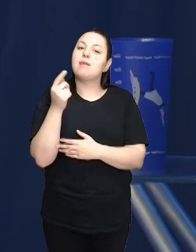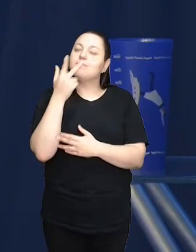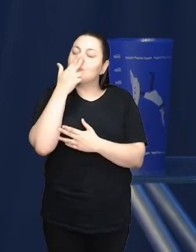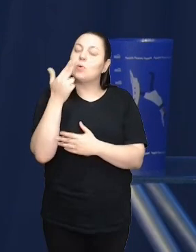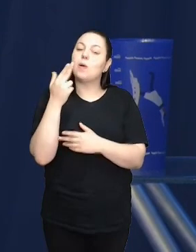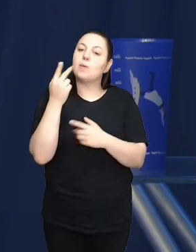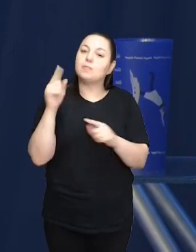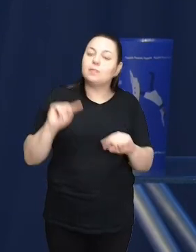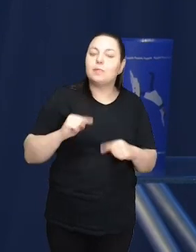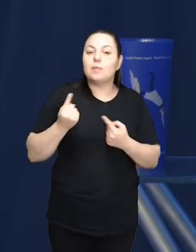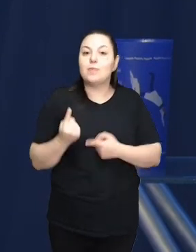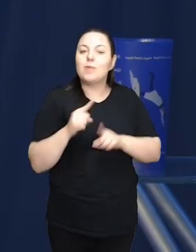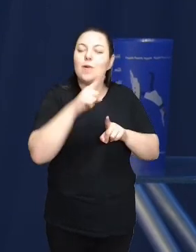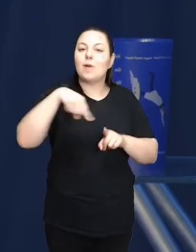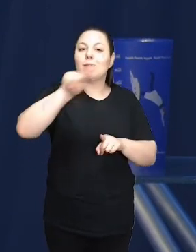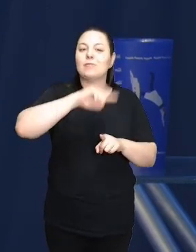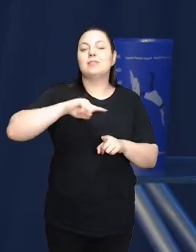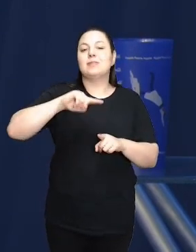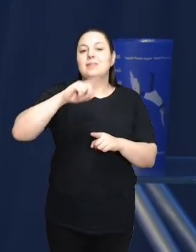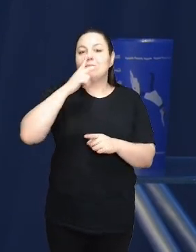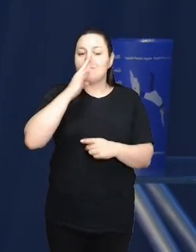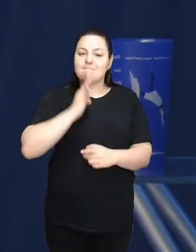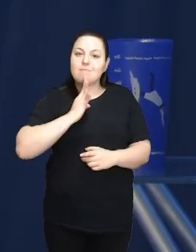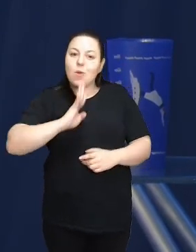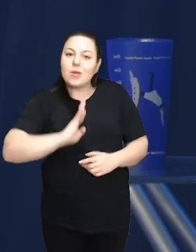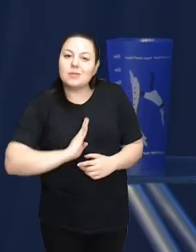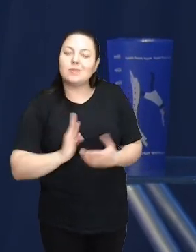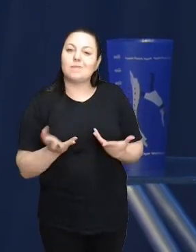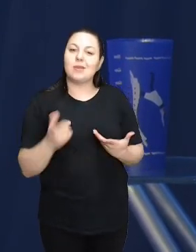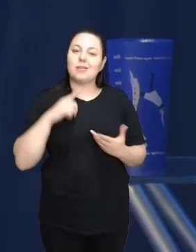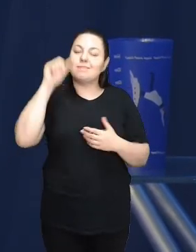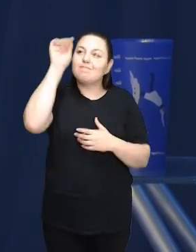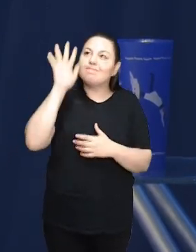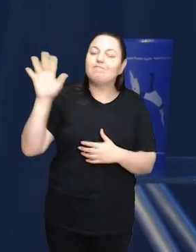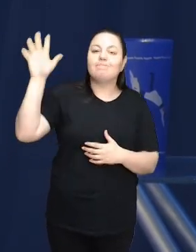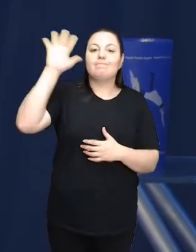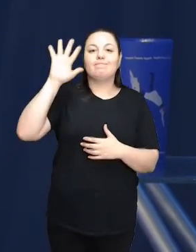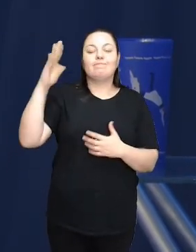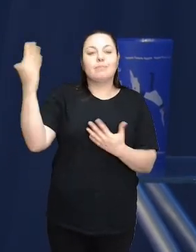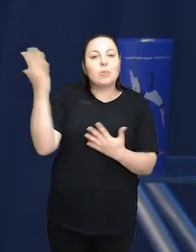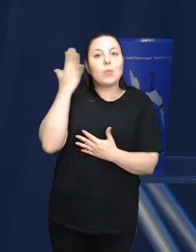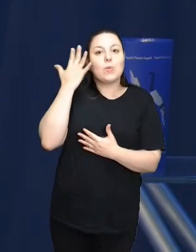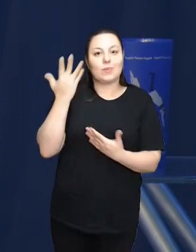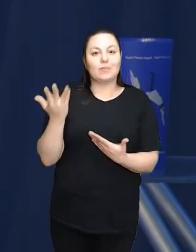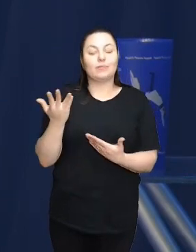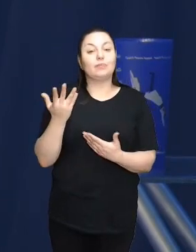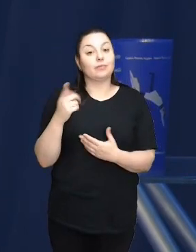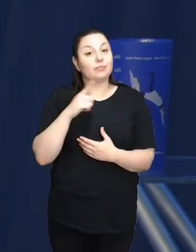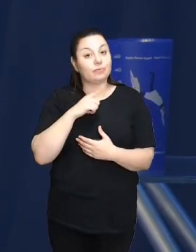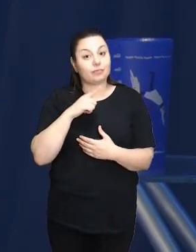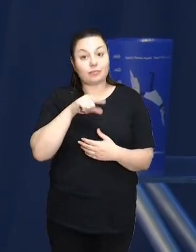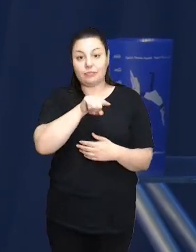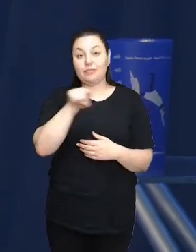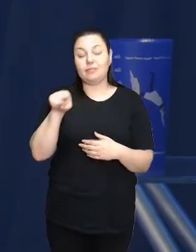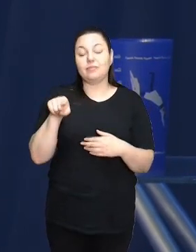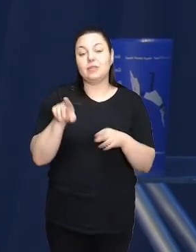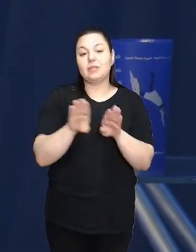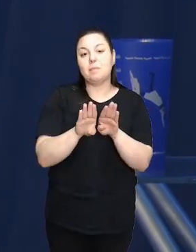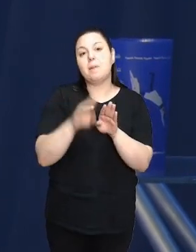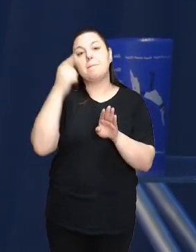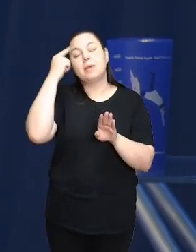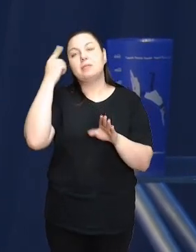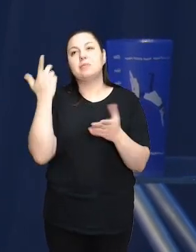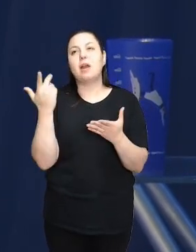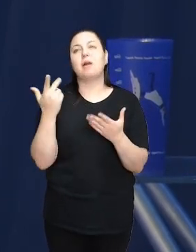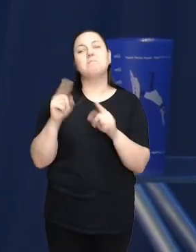de autoconhecimento. Eu gosto muito dessa fala, assim, a Dani trouxe, vocês colaboraram em cima do... o que isso me